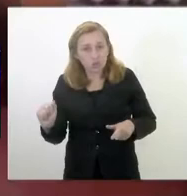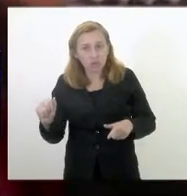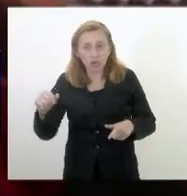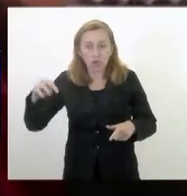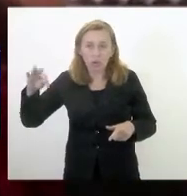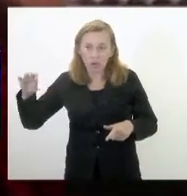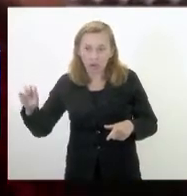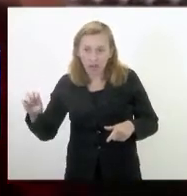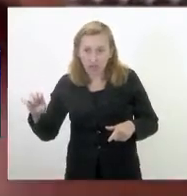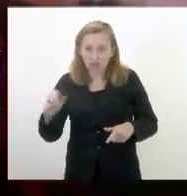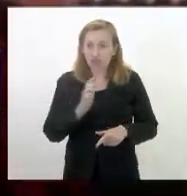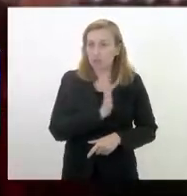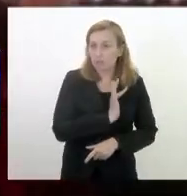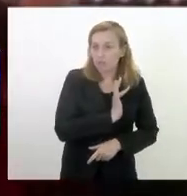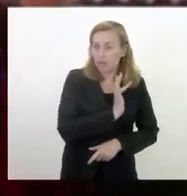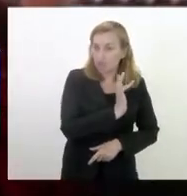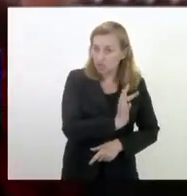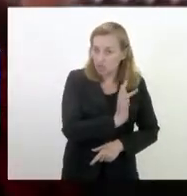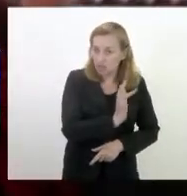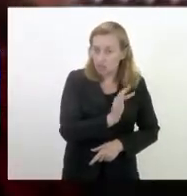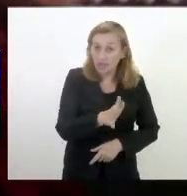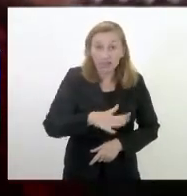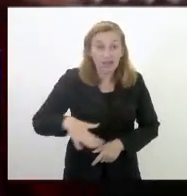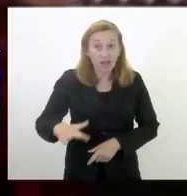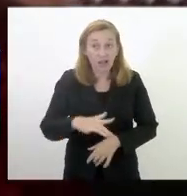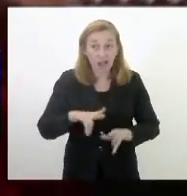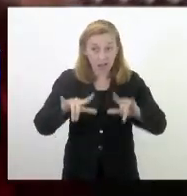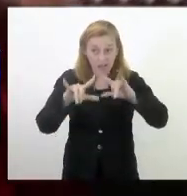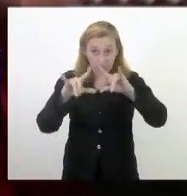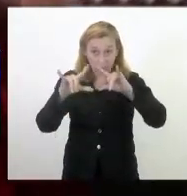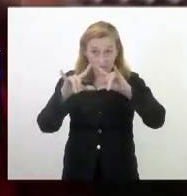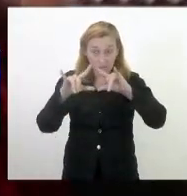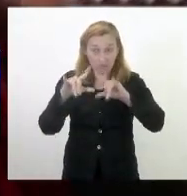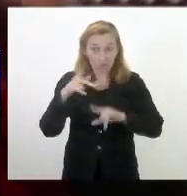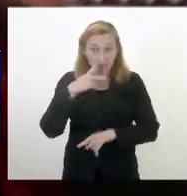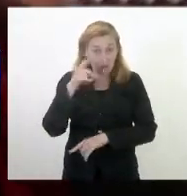na Baixada, em áreas de milícia, muito bem dito aqui,